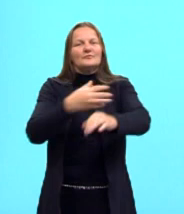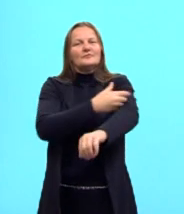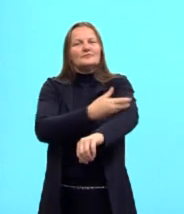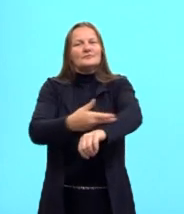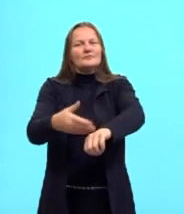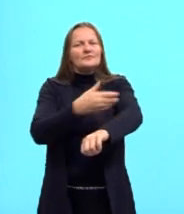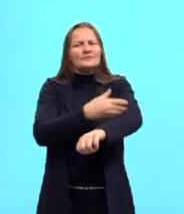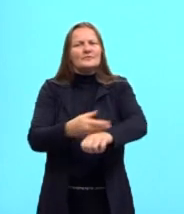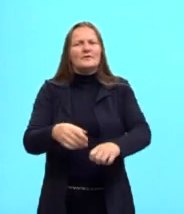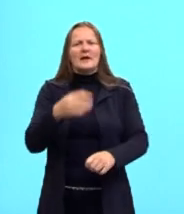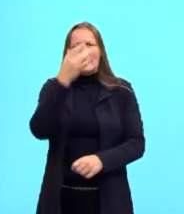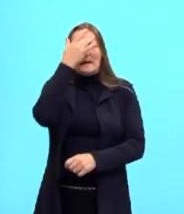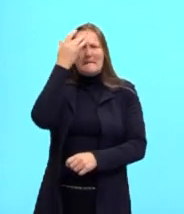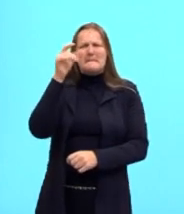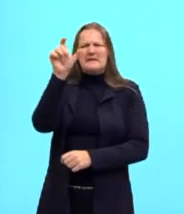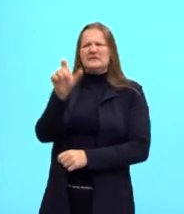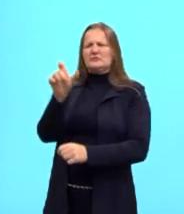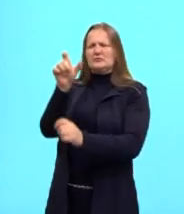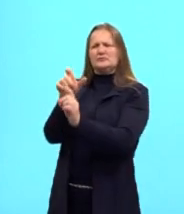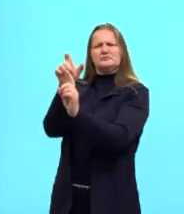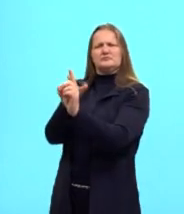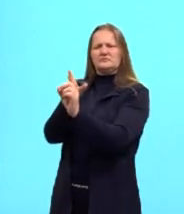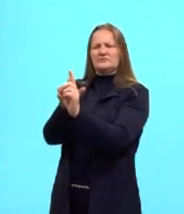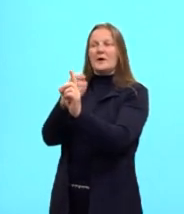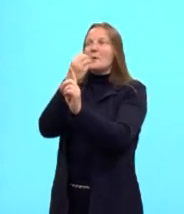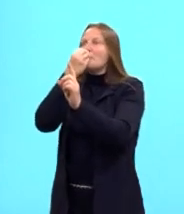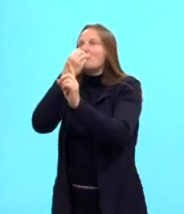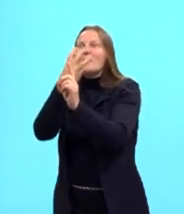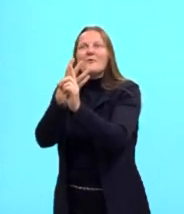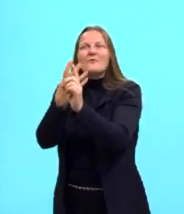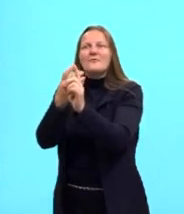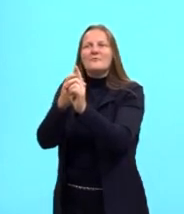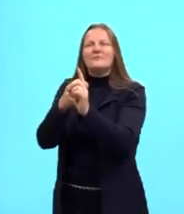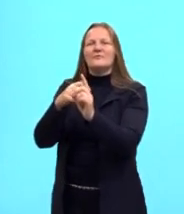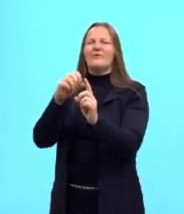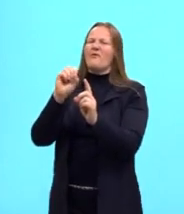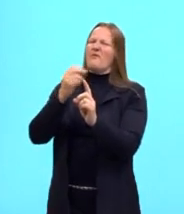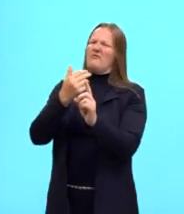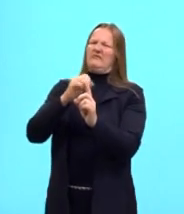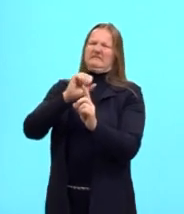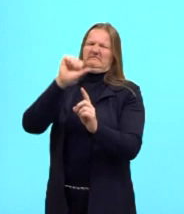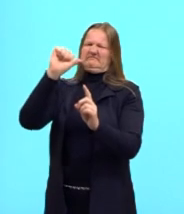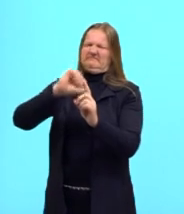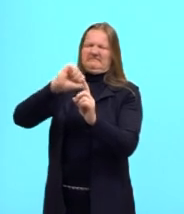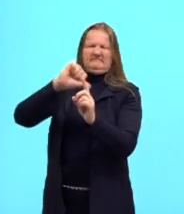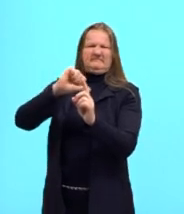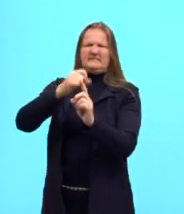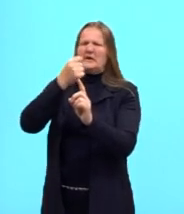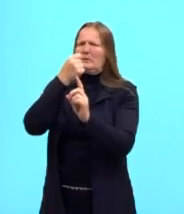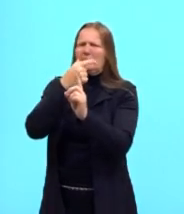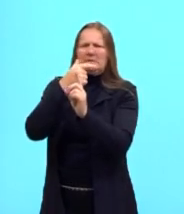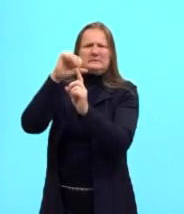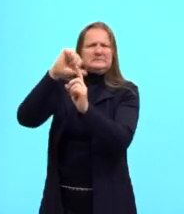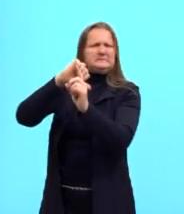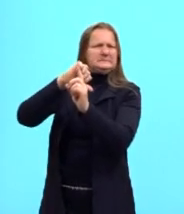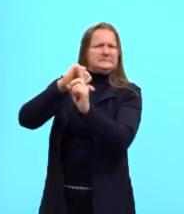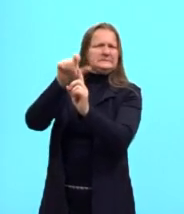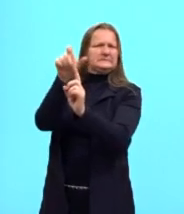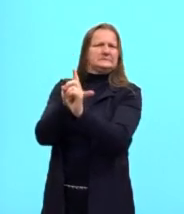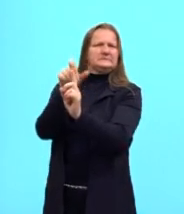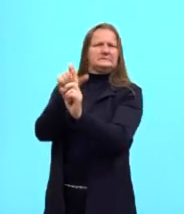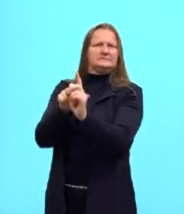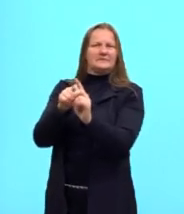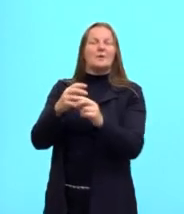afirmar que uma pessoa está de bom ou né de mal humor tá